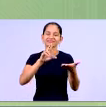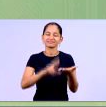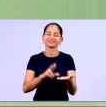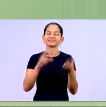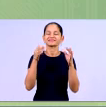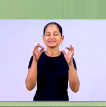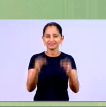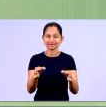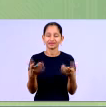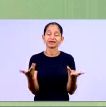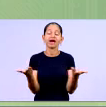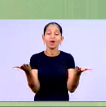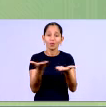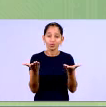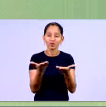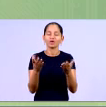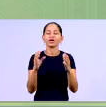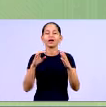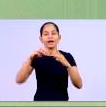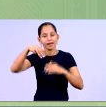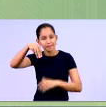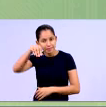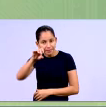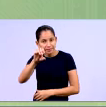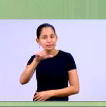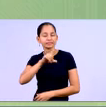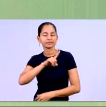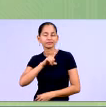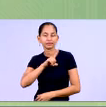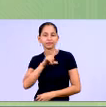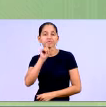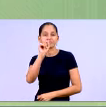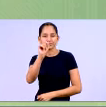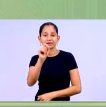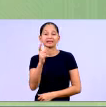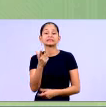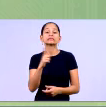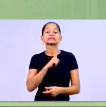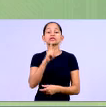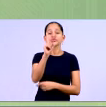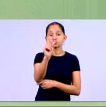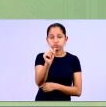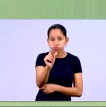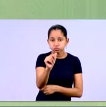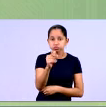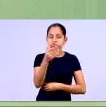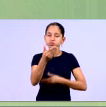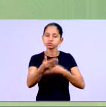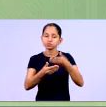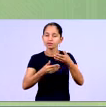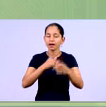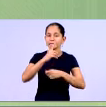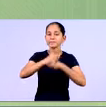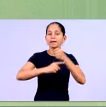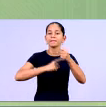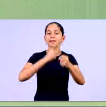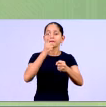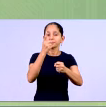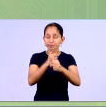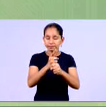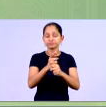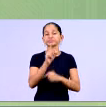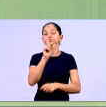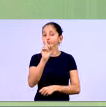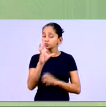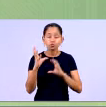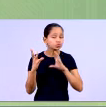Então, microempresa, empresa que ofere, empresa que recebe receita bruta, ou